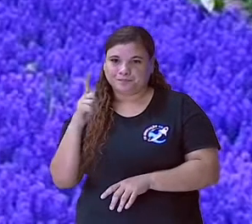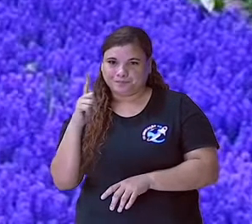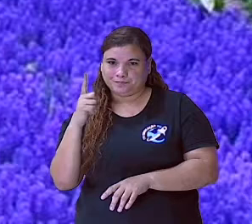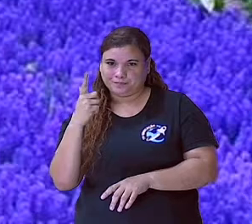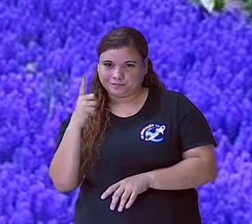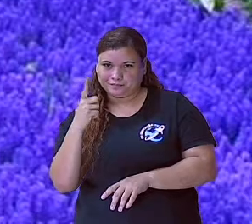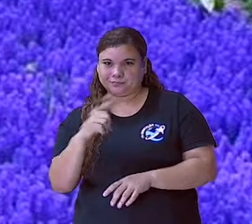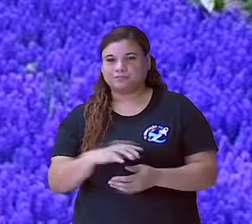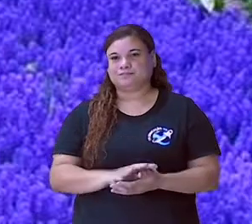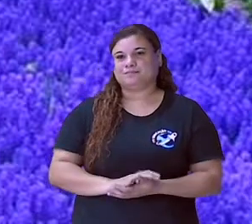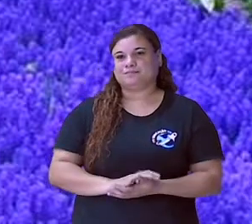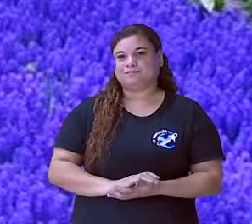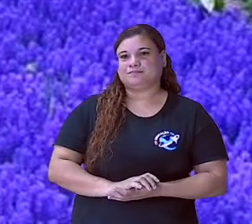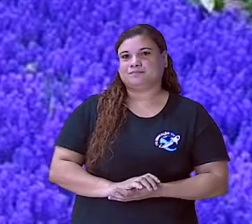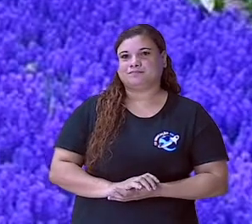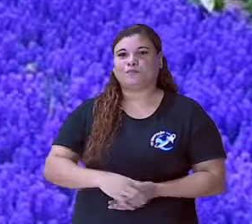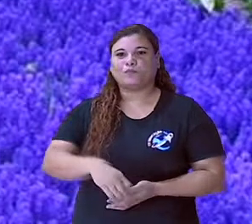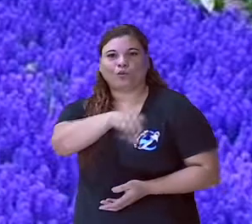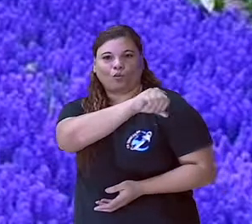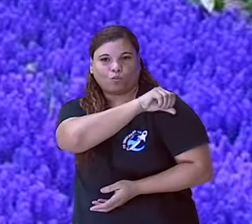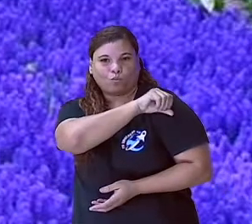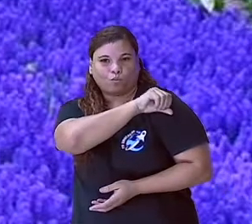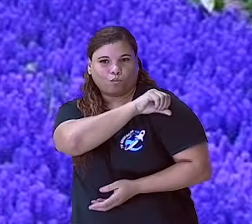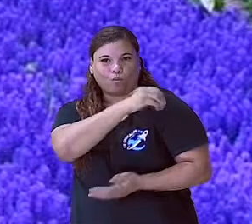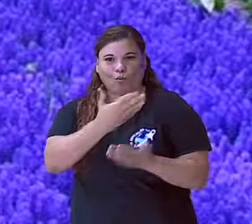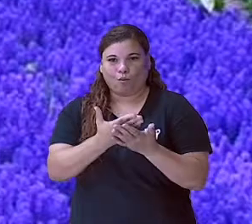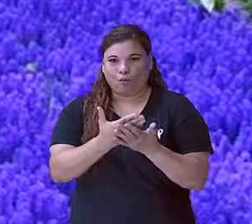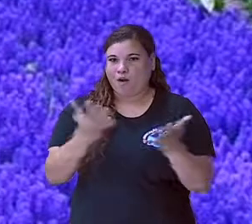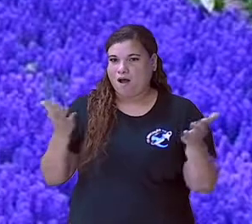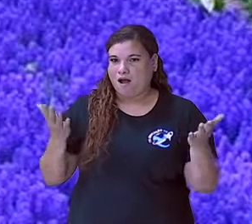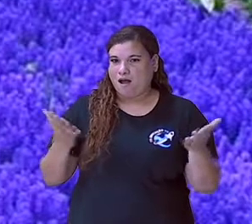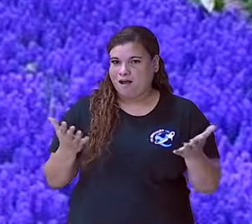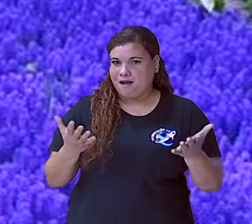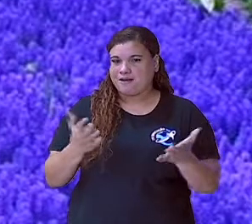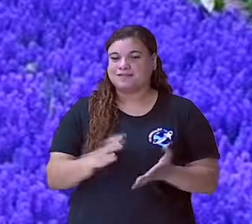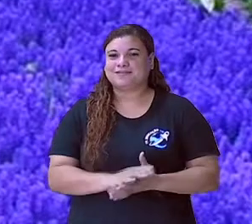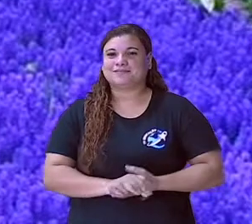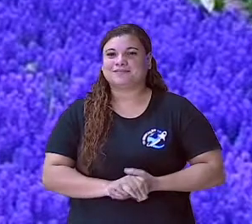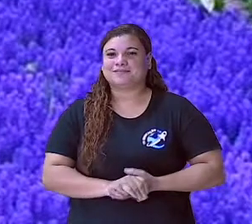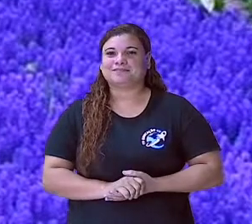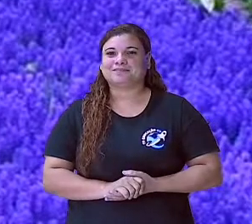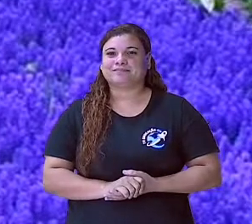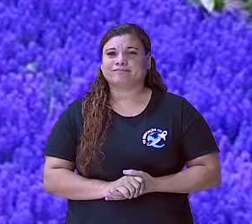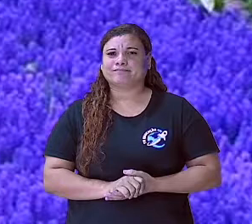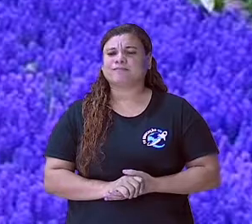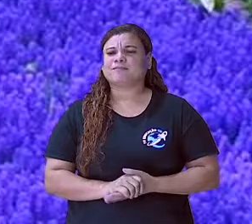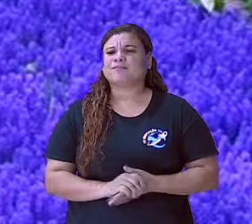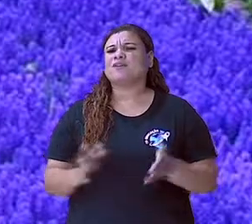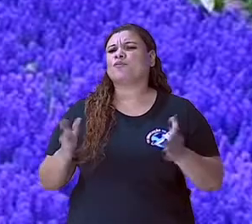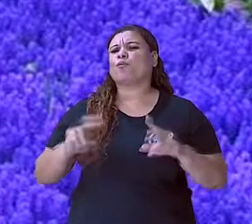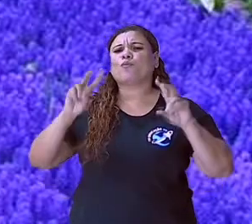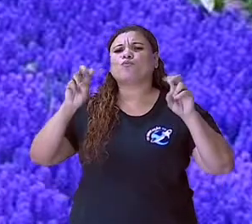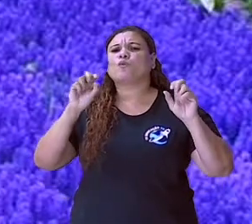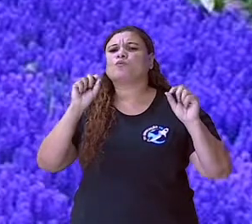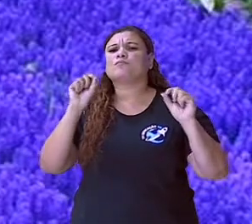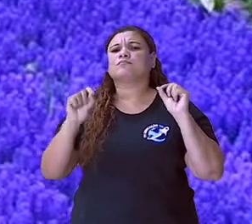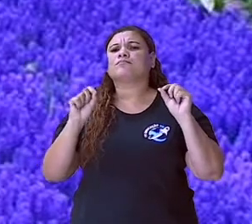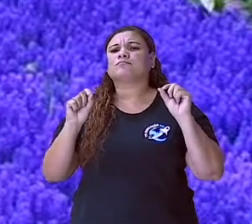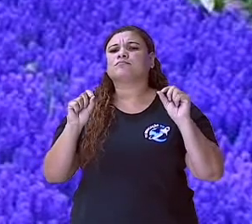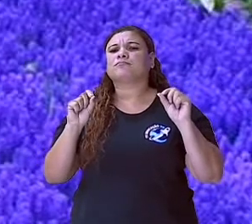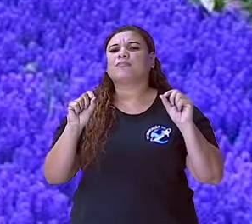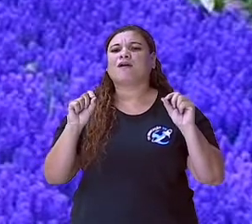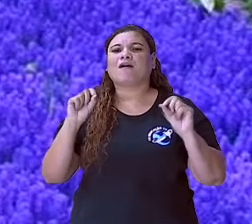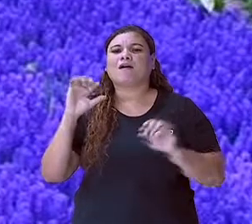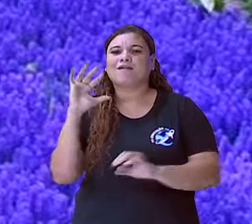número 11 para o 9º ano do ensino fundamental. E nós vamos falar sobre o clima e